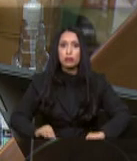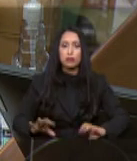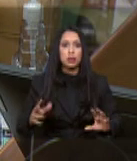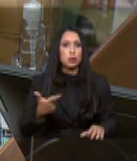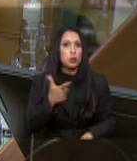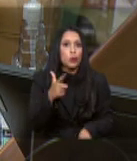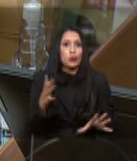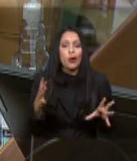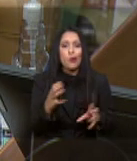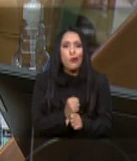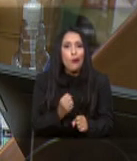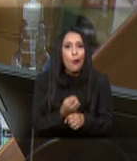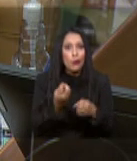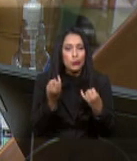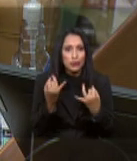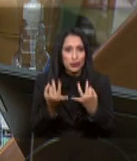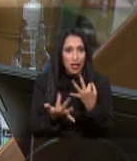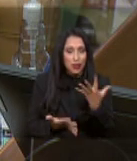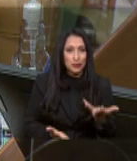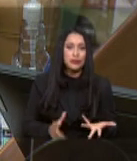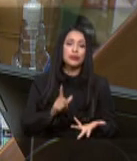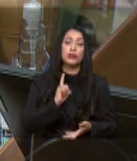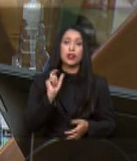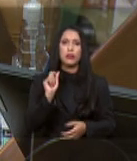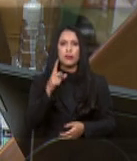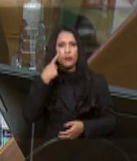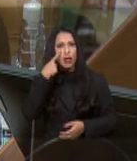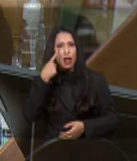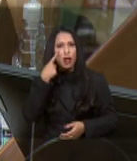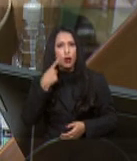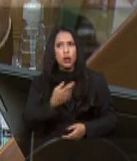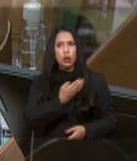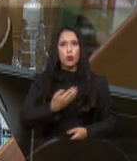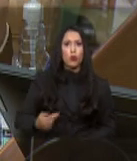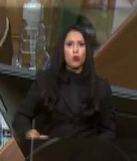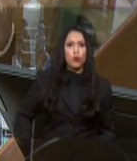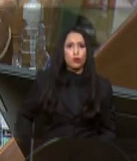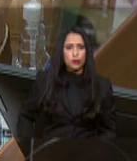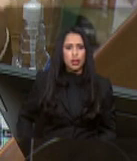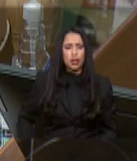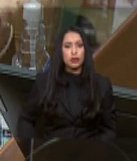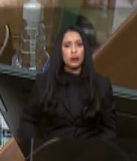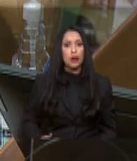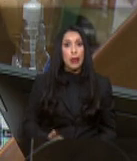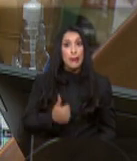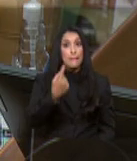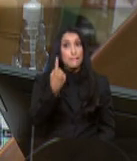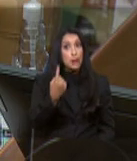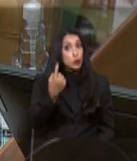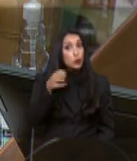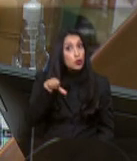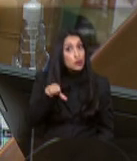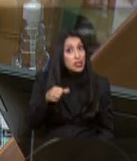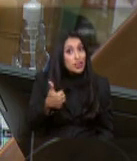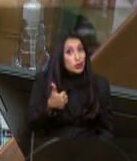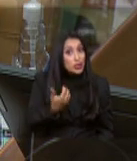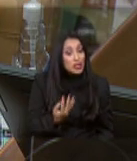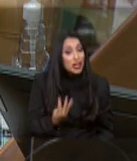é possível confiar nas medidas até agora tomadas pelo governo, estou me referindo a